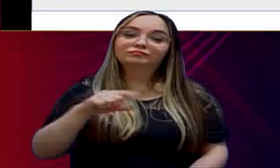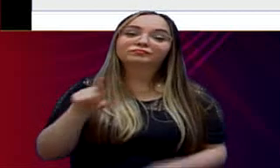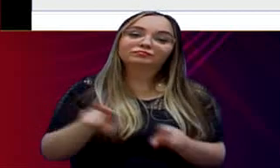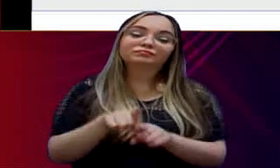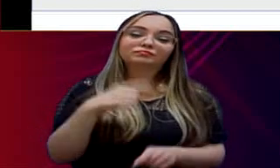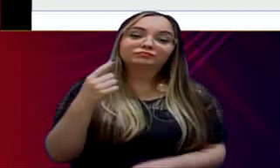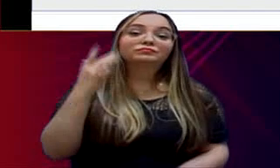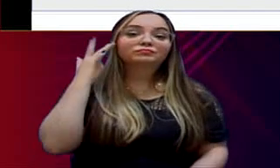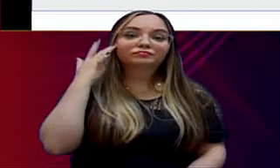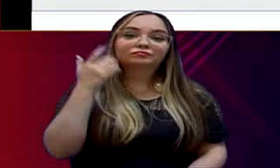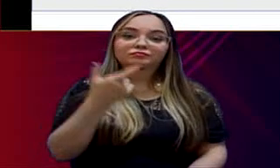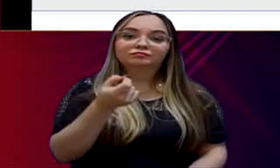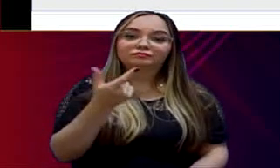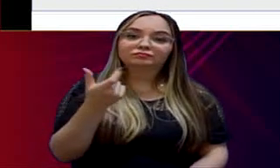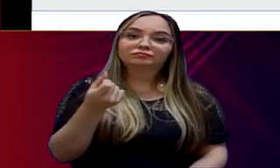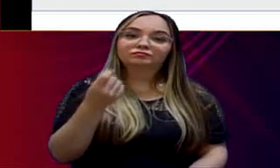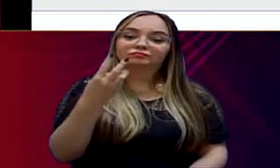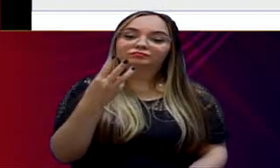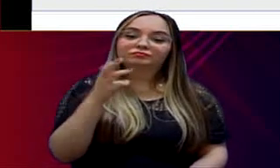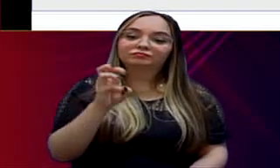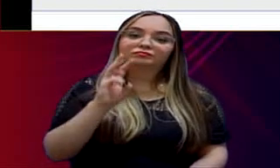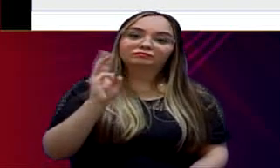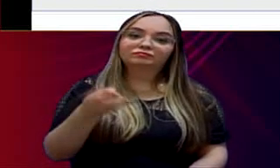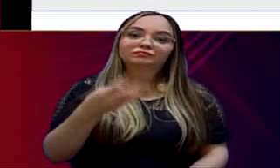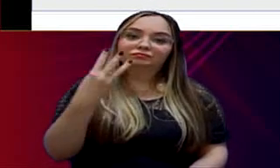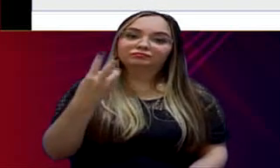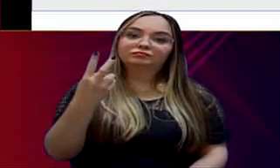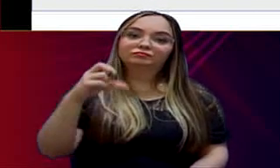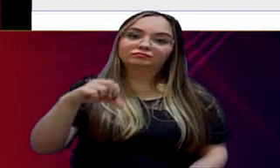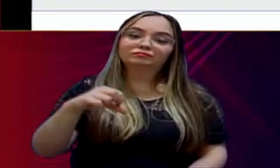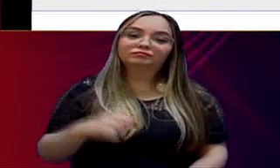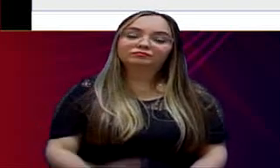estimativa para 2026 é de 35 milhões 329